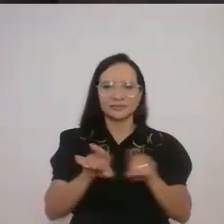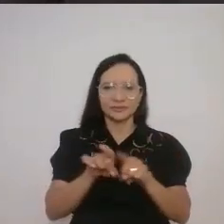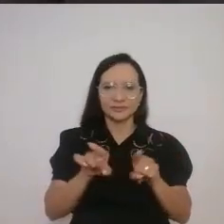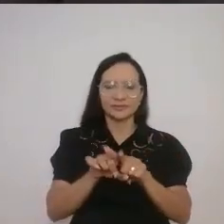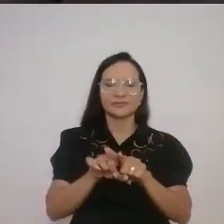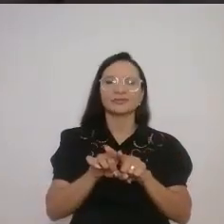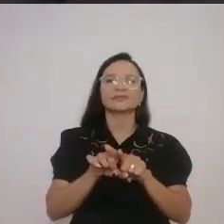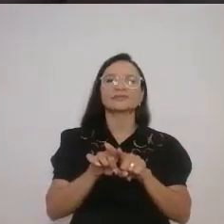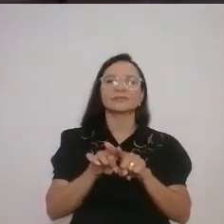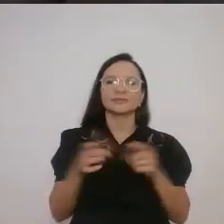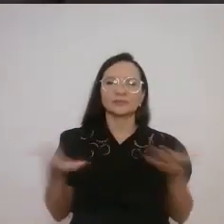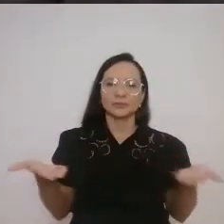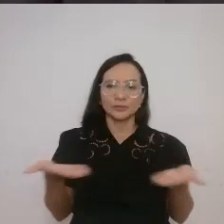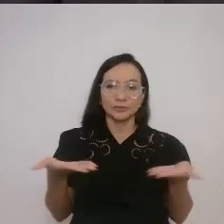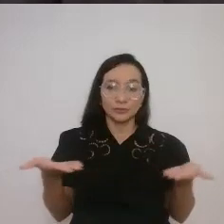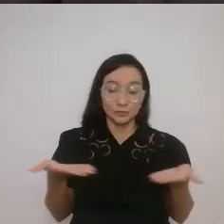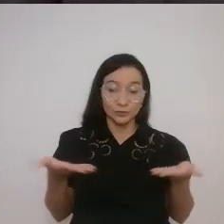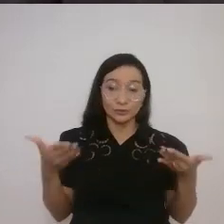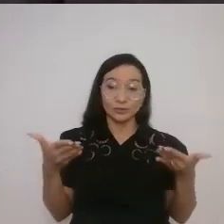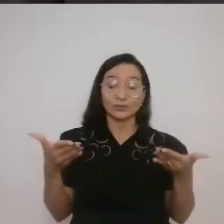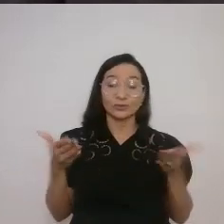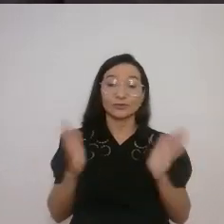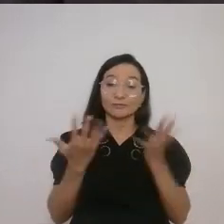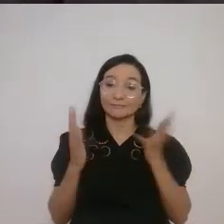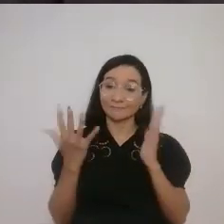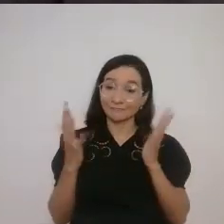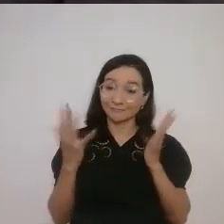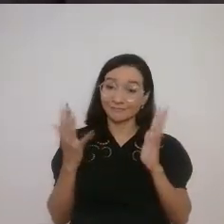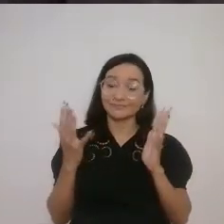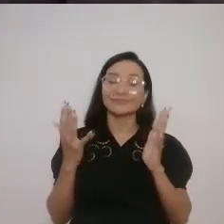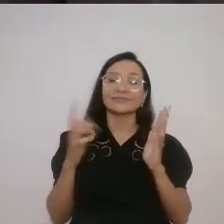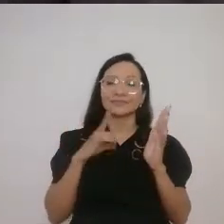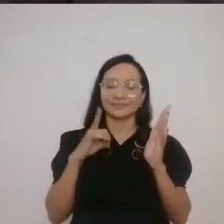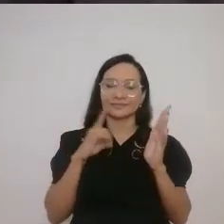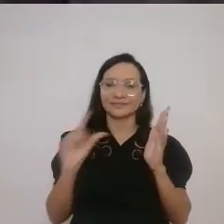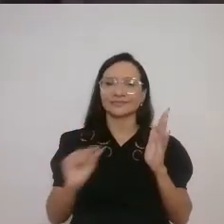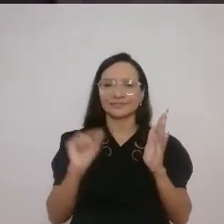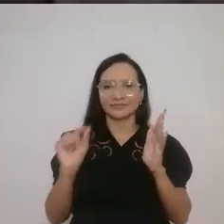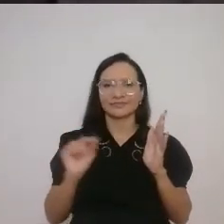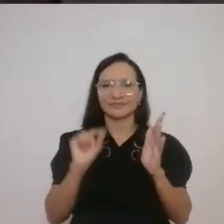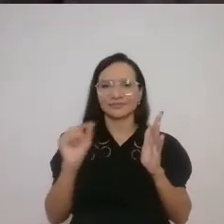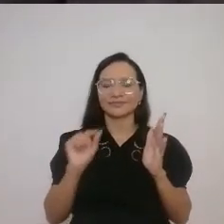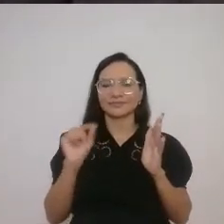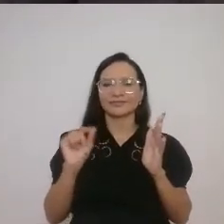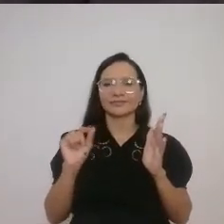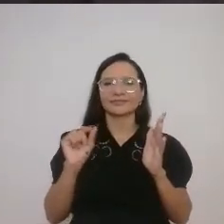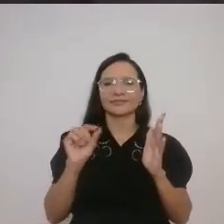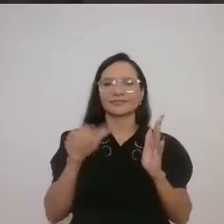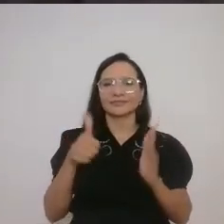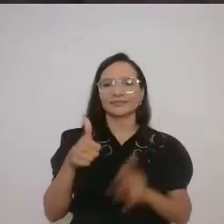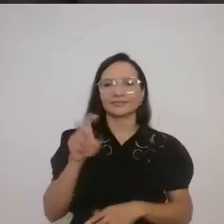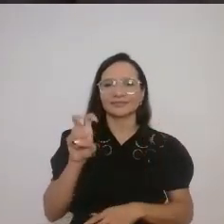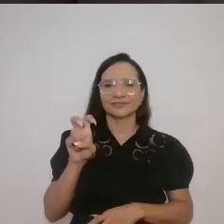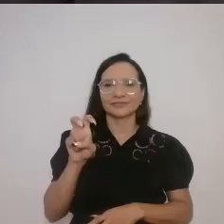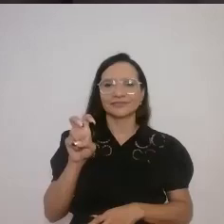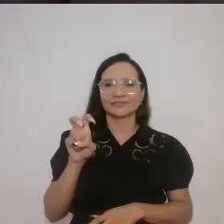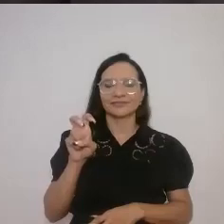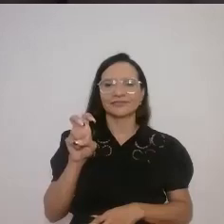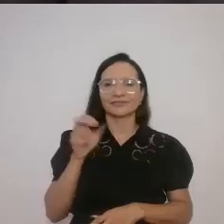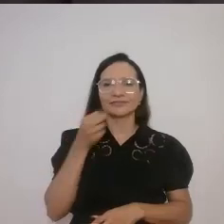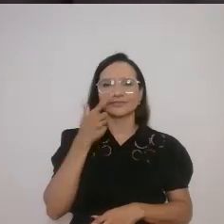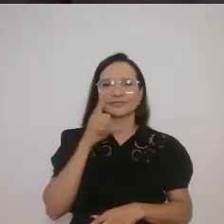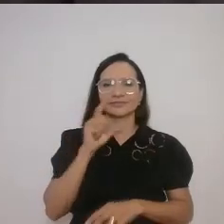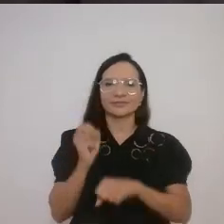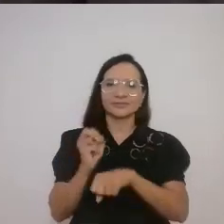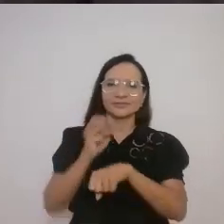porque hoje é pela celebração dos 15 anos da posse do desembargador Amilcar Maia no